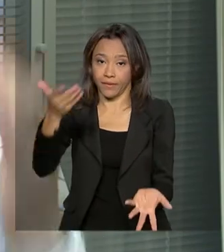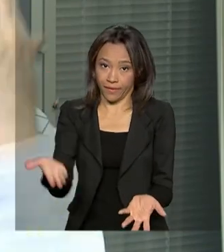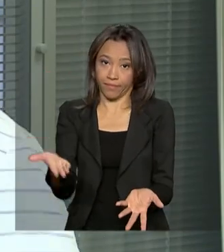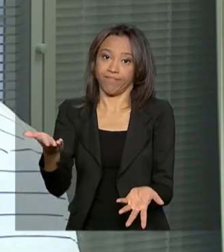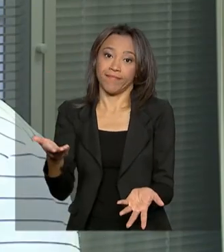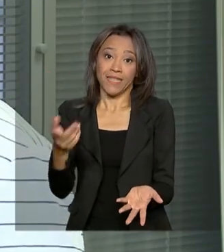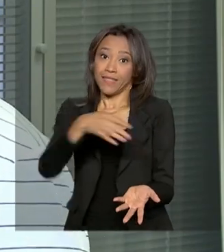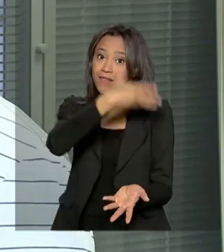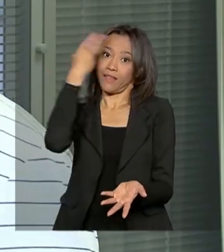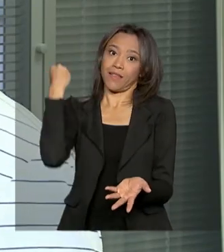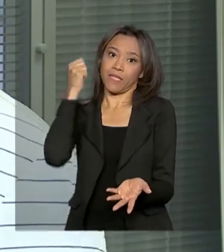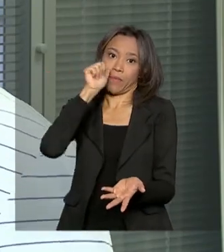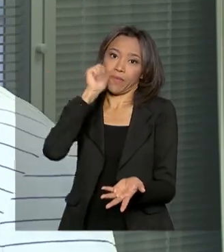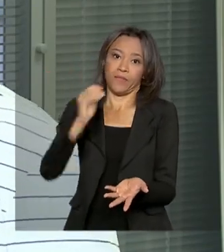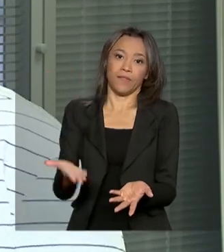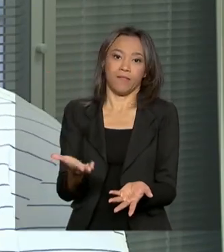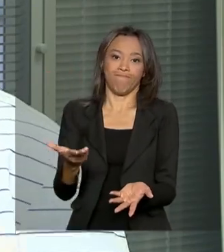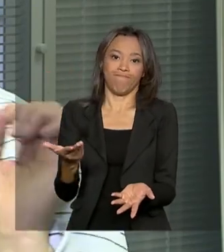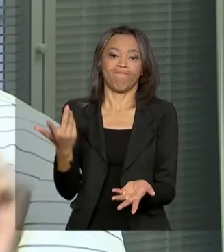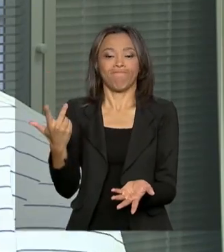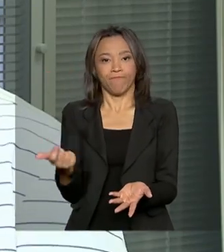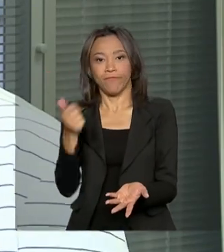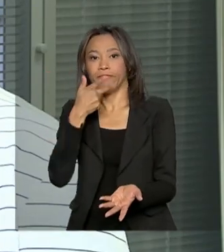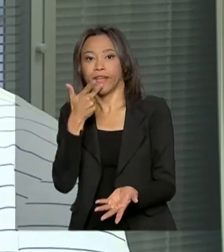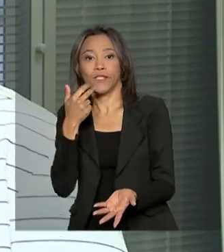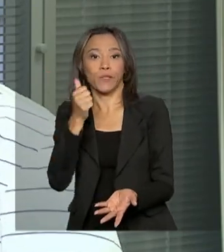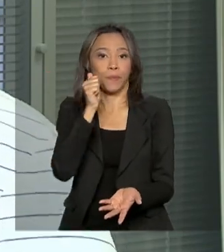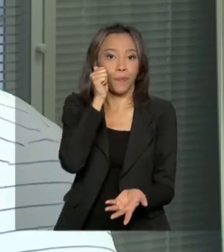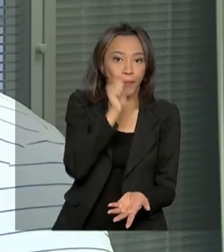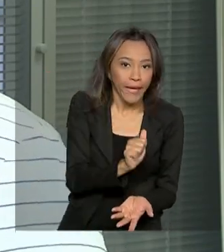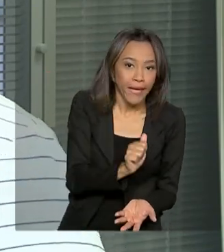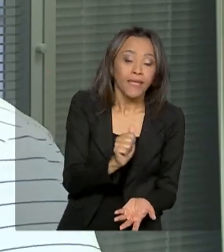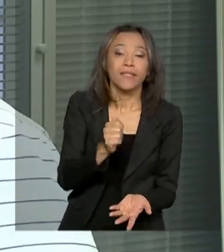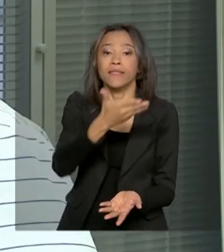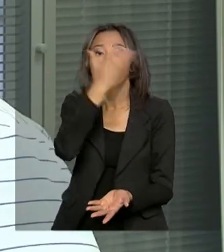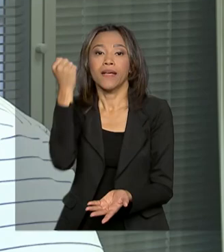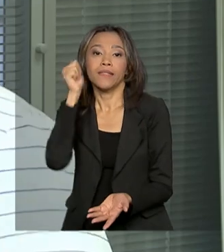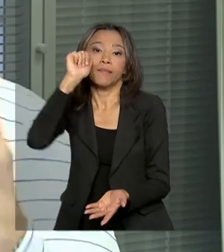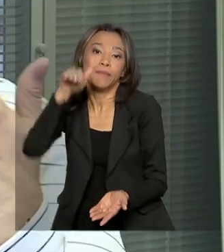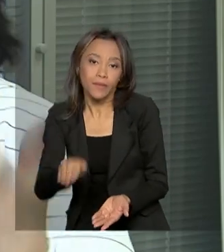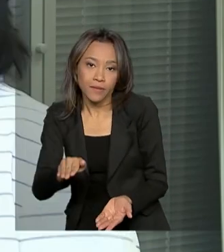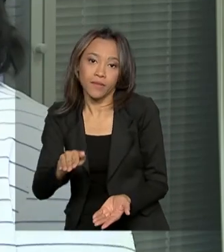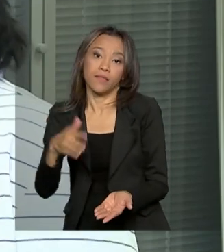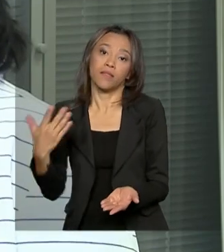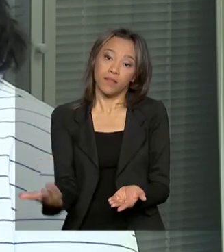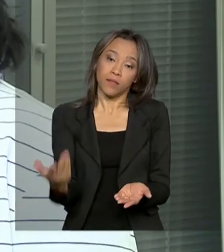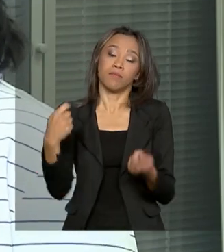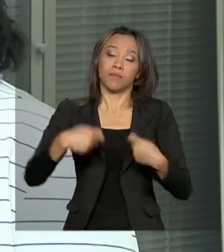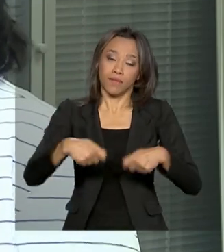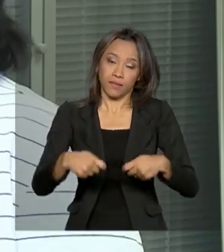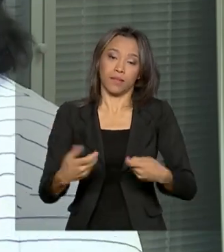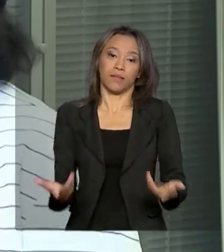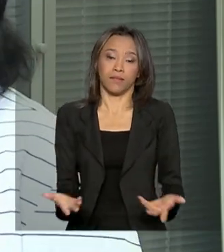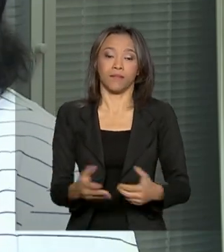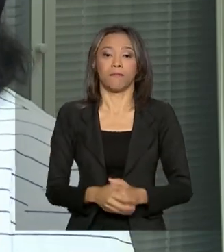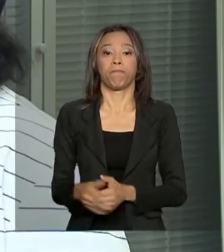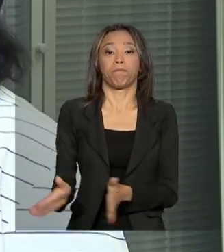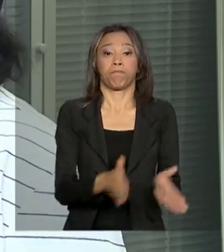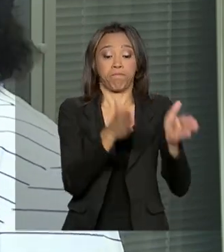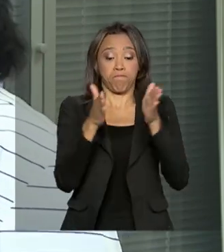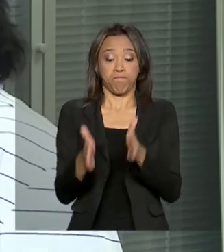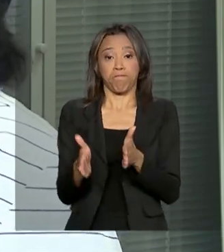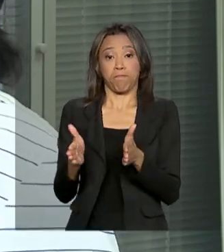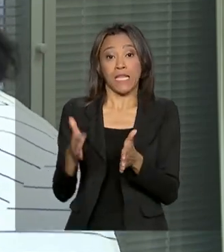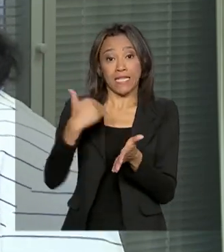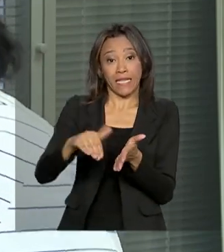contra a mulher sem esquecer a menina. Infelizmente, ainda somos o pior país da América do Sul para se nascer menina. A Secretaria